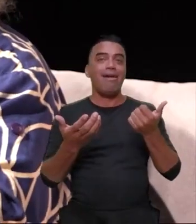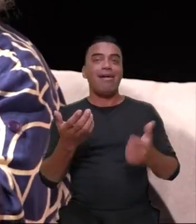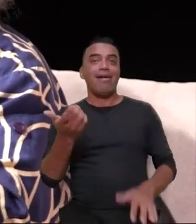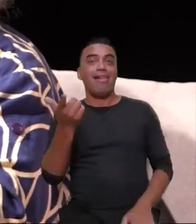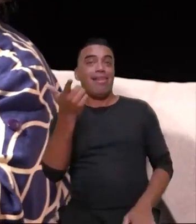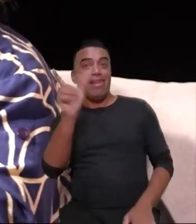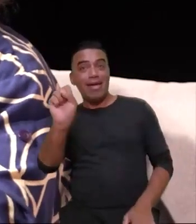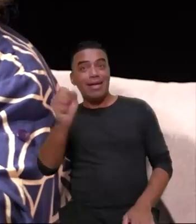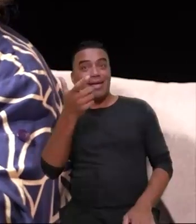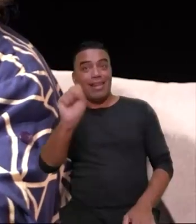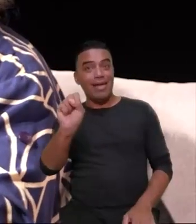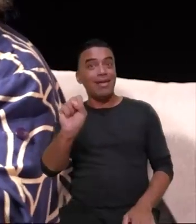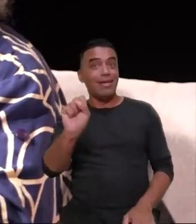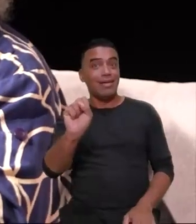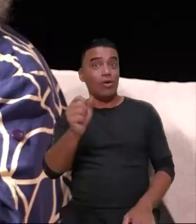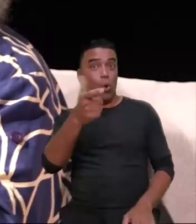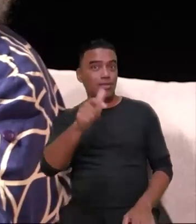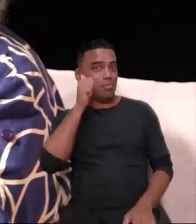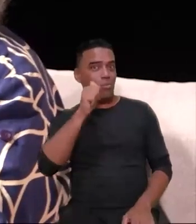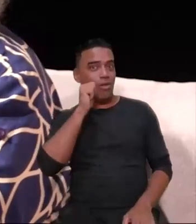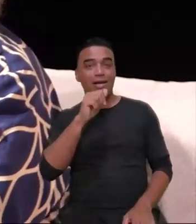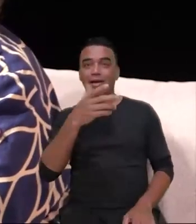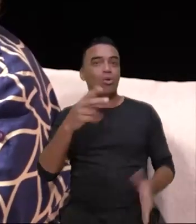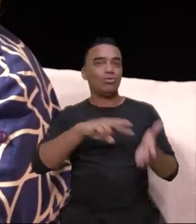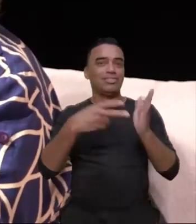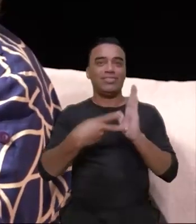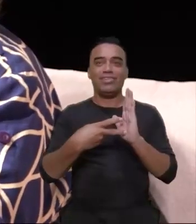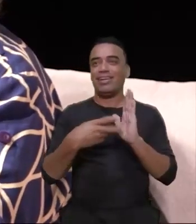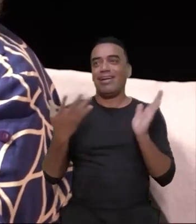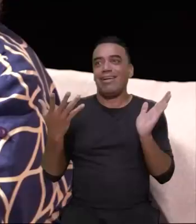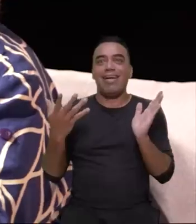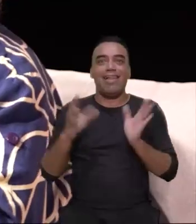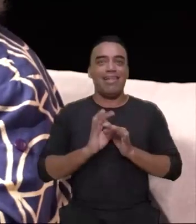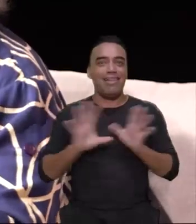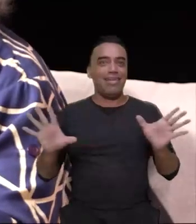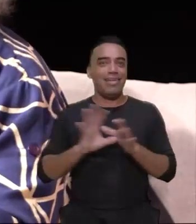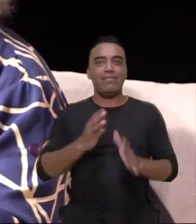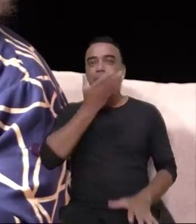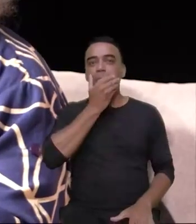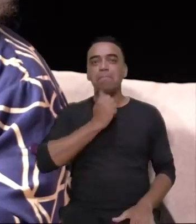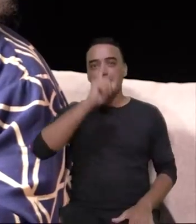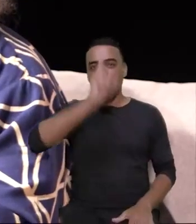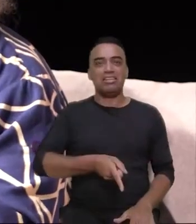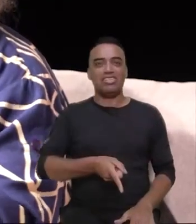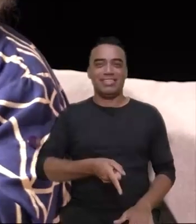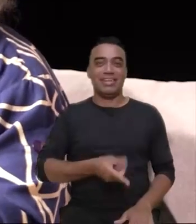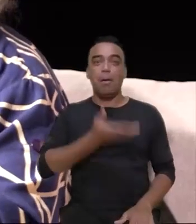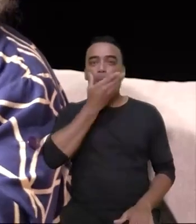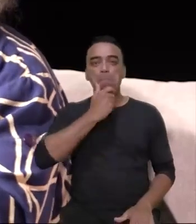homoafetiva com uma outra mulher, não significa que ela também esteja livre do machismo, não.